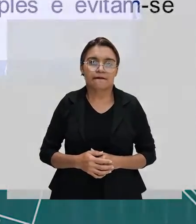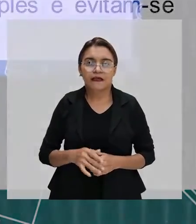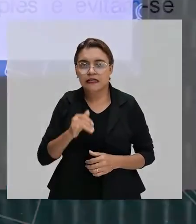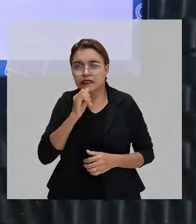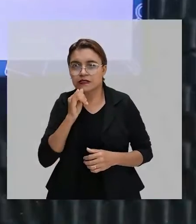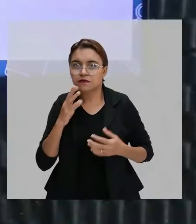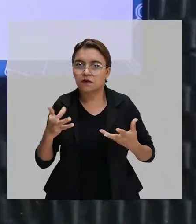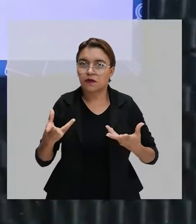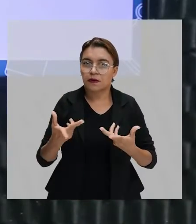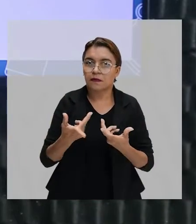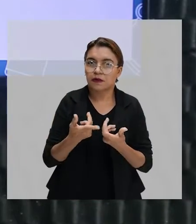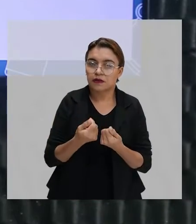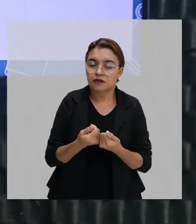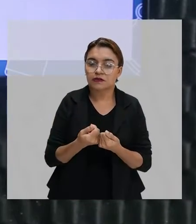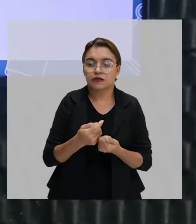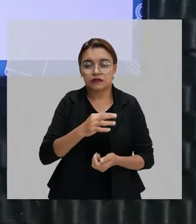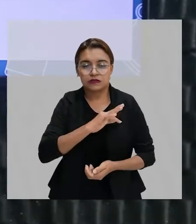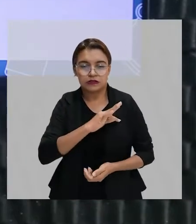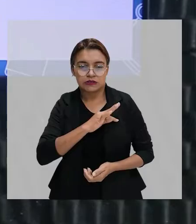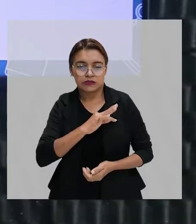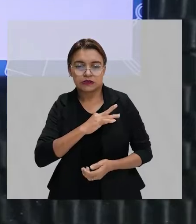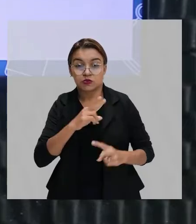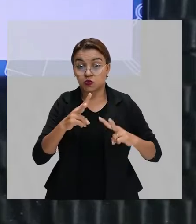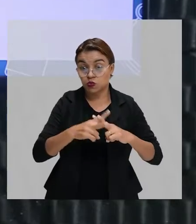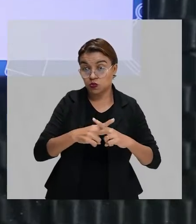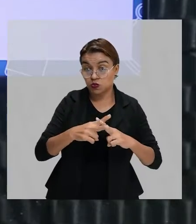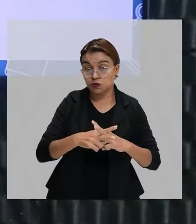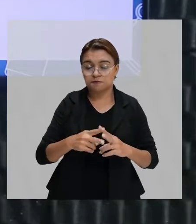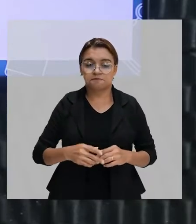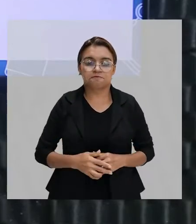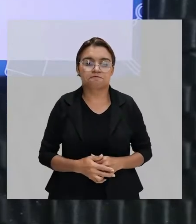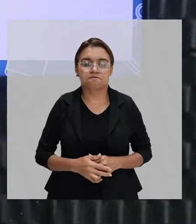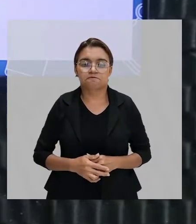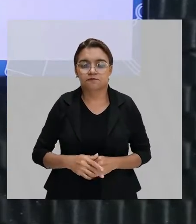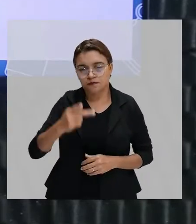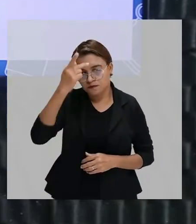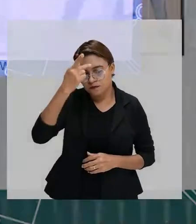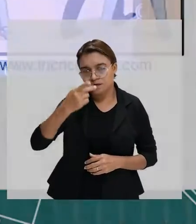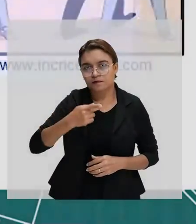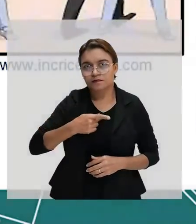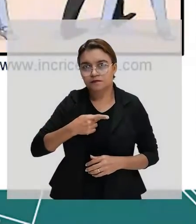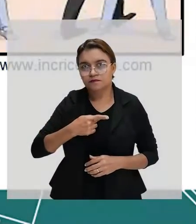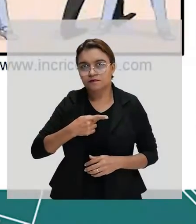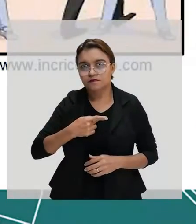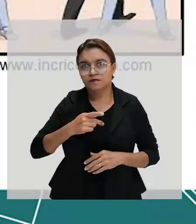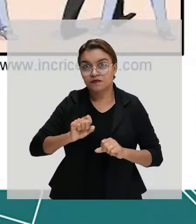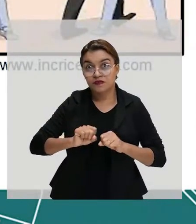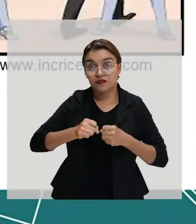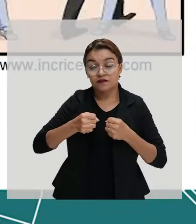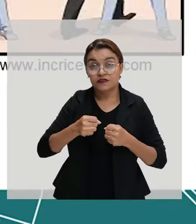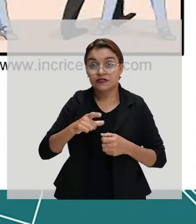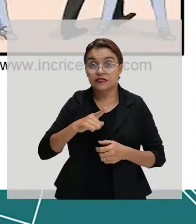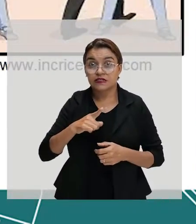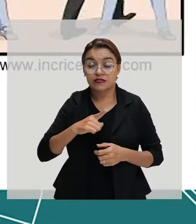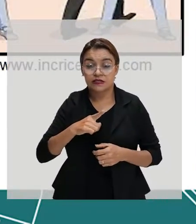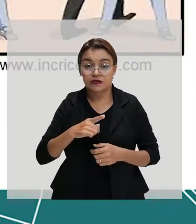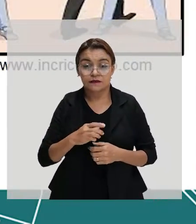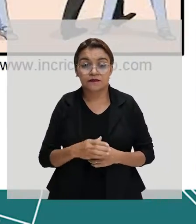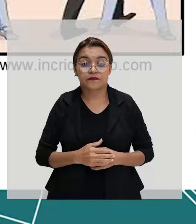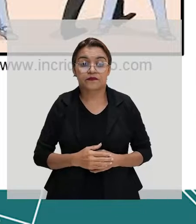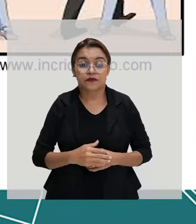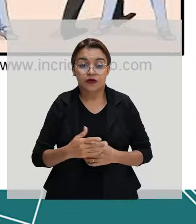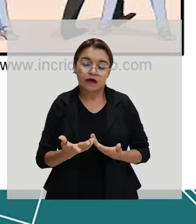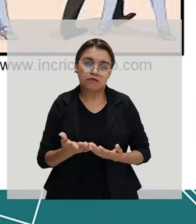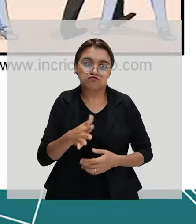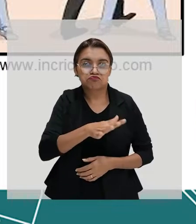que aprendi algo mar luta de alguma arte marcial Então auto-defesa ela se divide em dois aspectos no âmbito civil e no âmbito